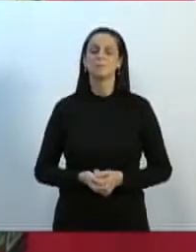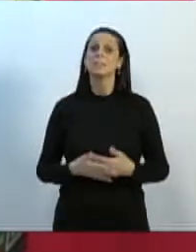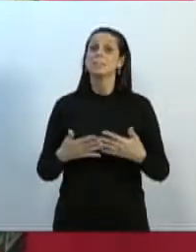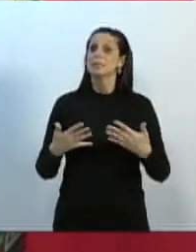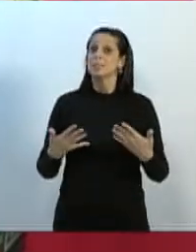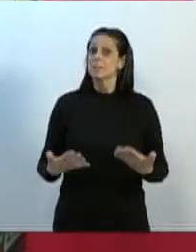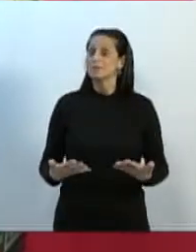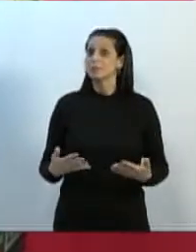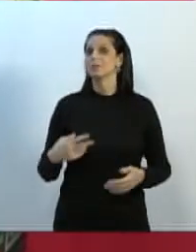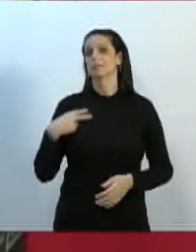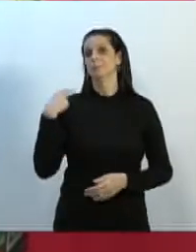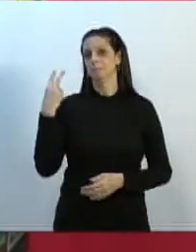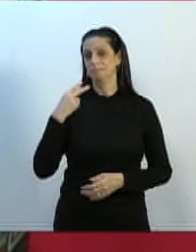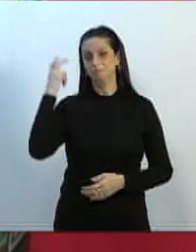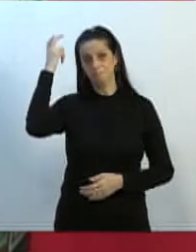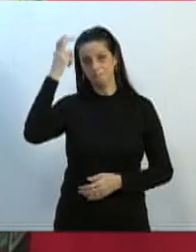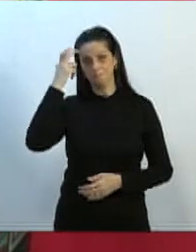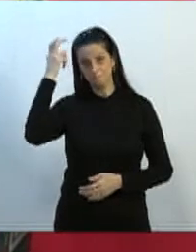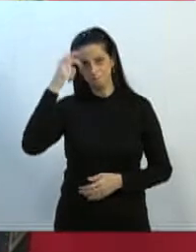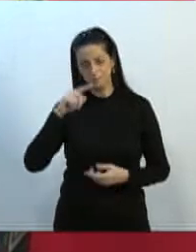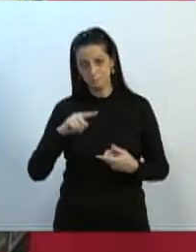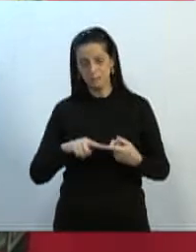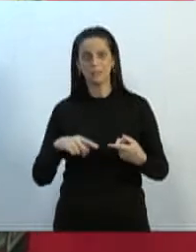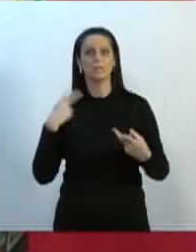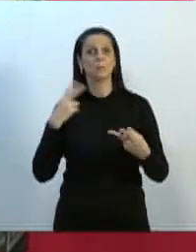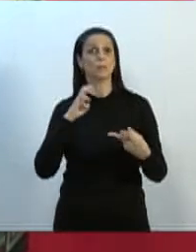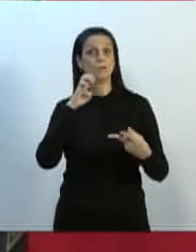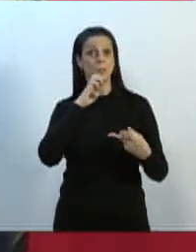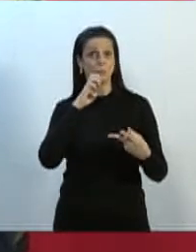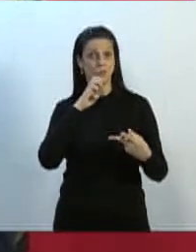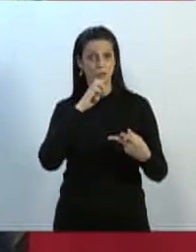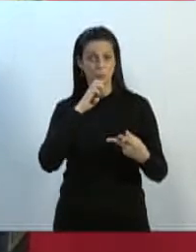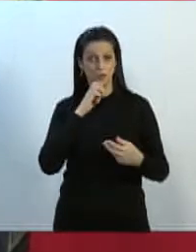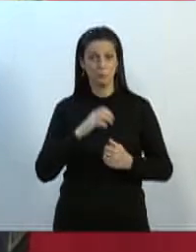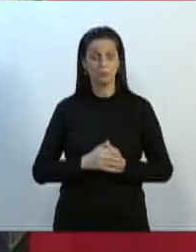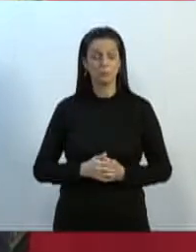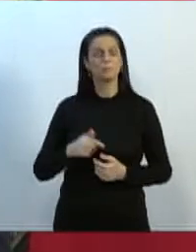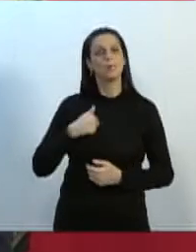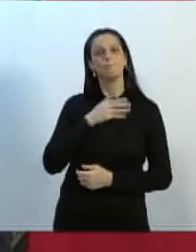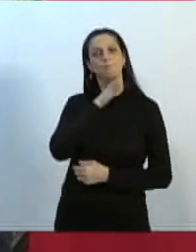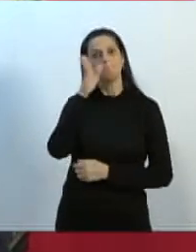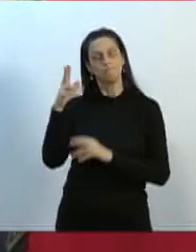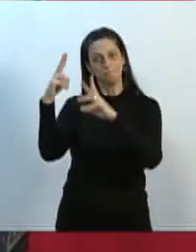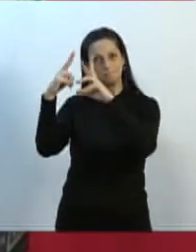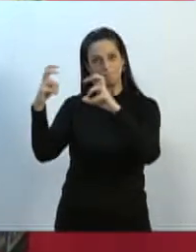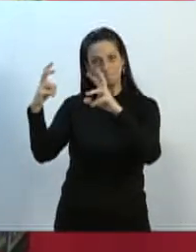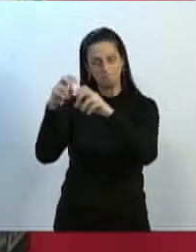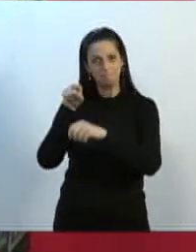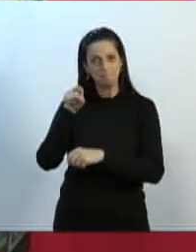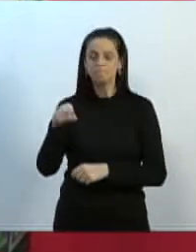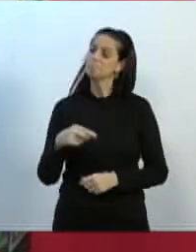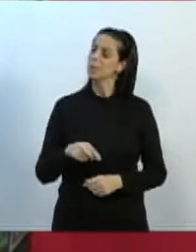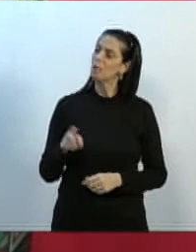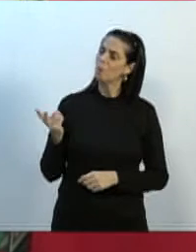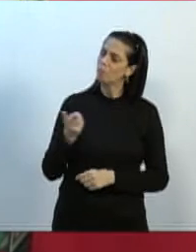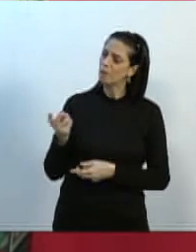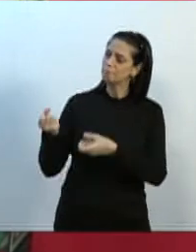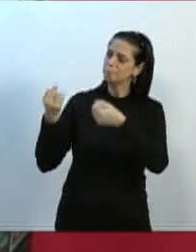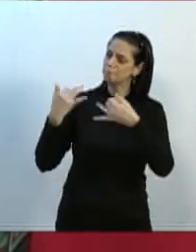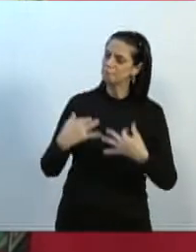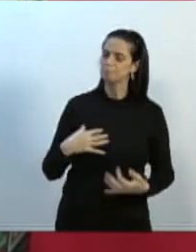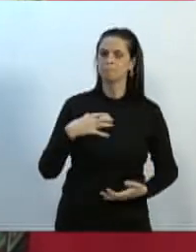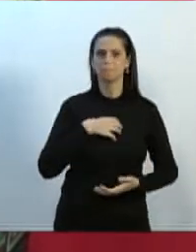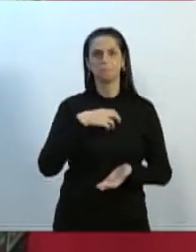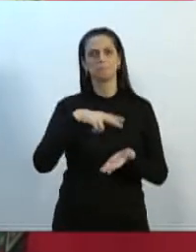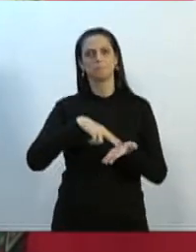Vereador Alemão, vereador Egídio, que tiveram agenda na capital dos catarinenses, fico muito feliz em